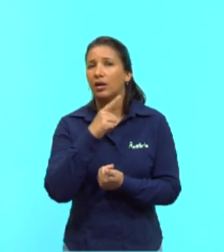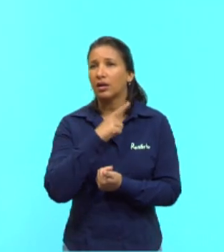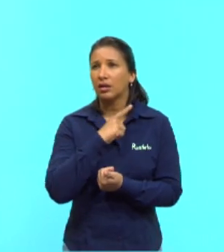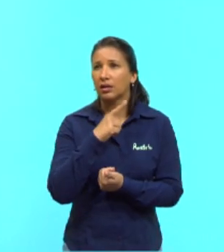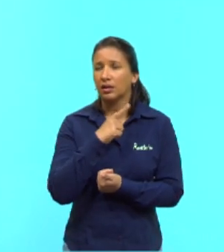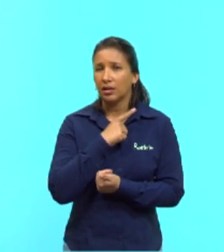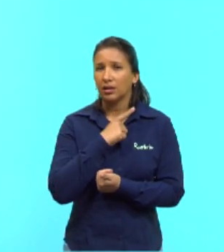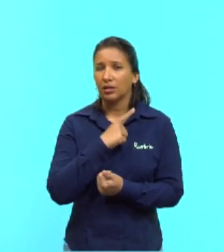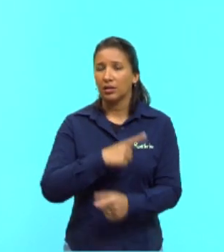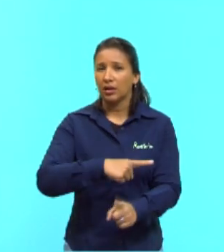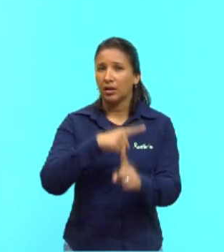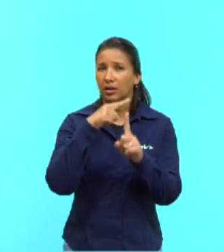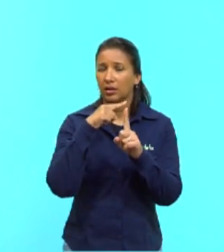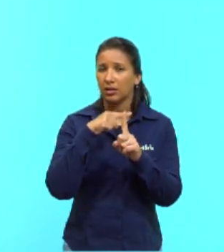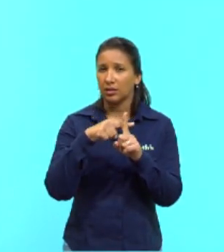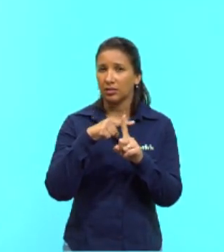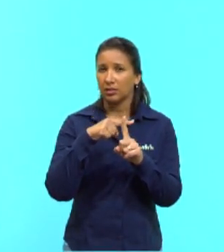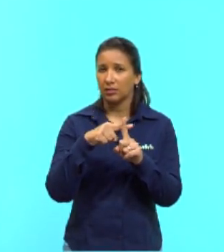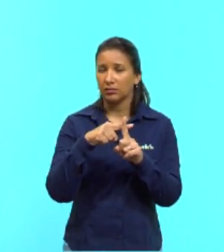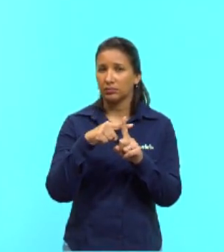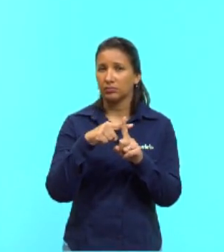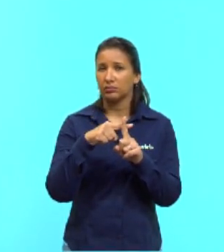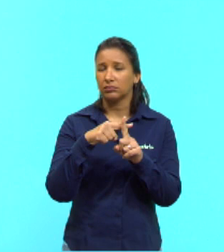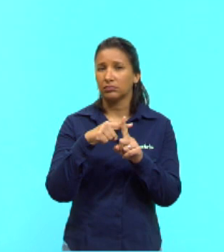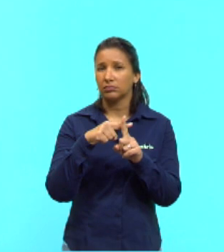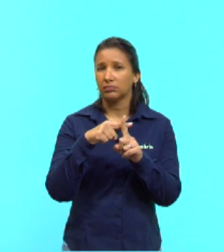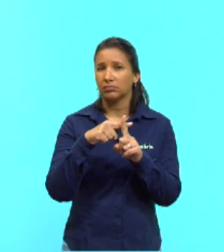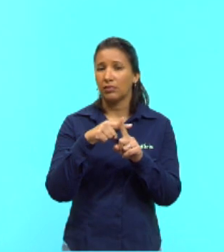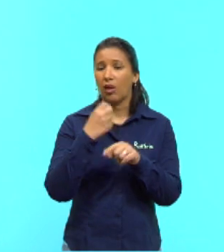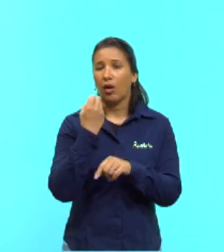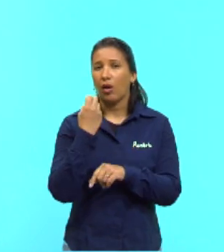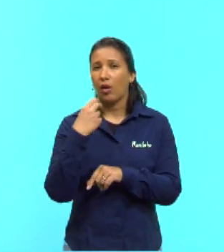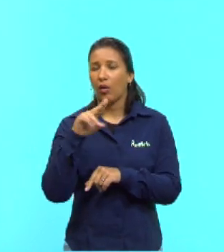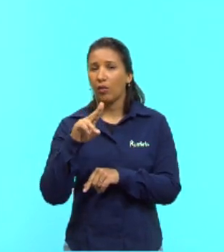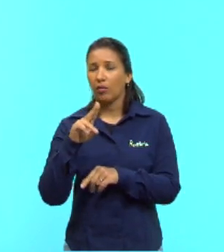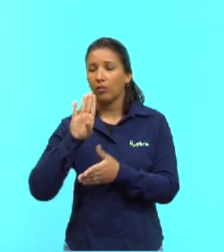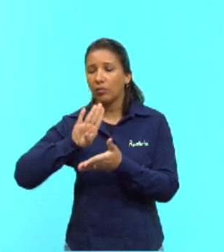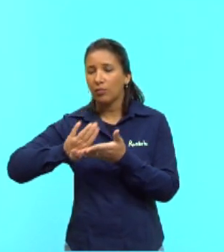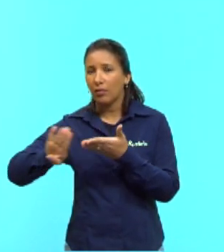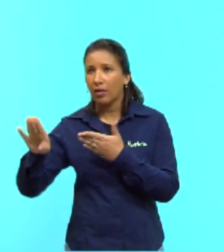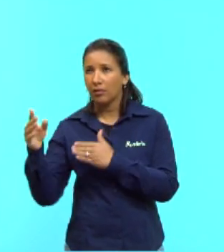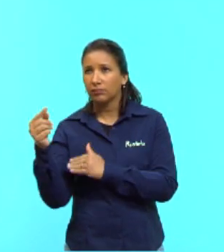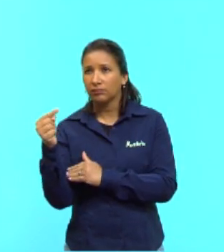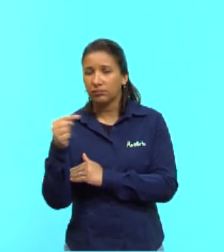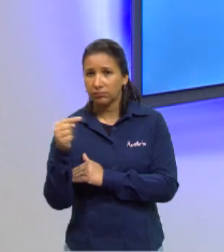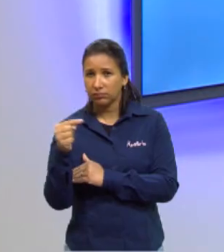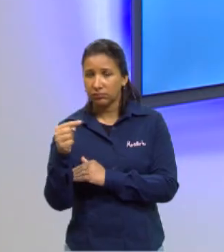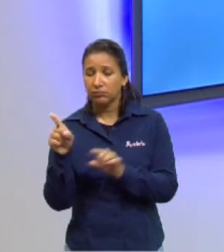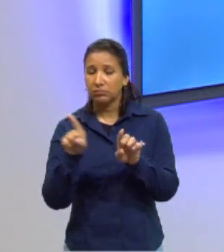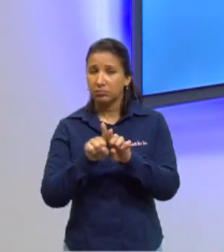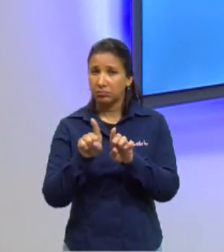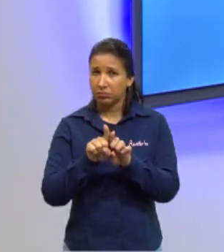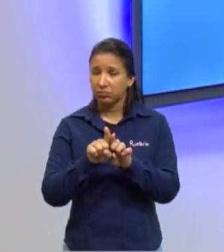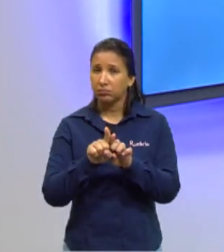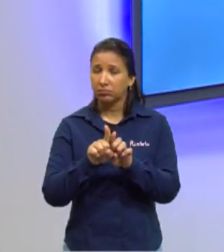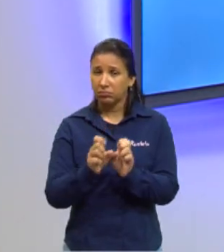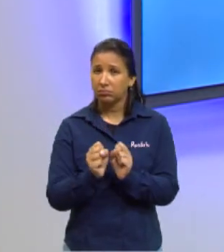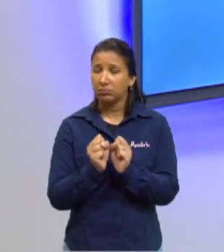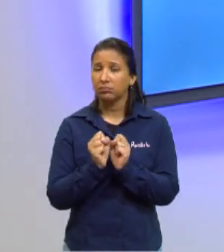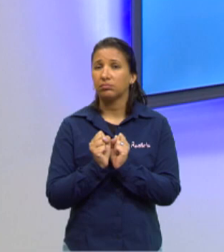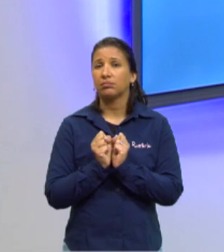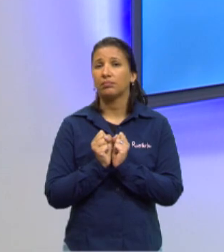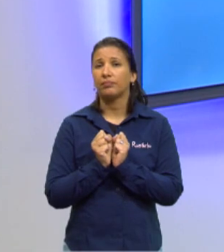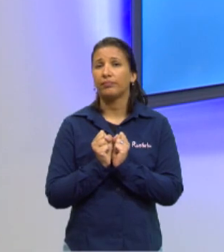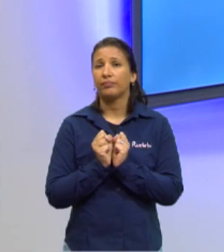uma adição ou uma subtração, também é válido, eu